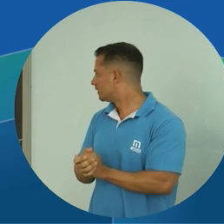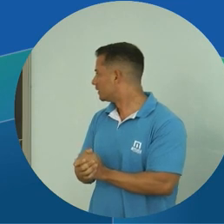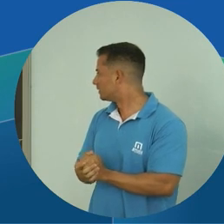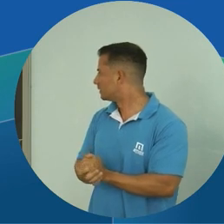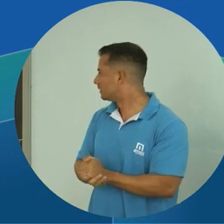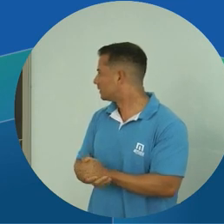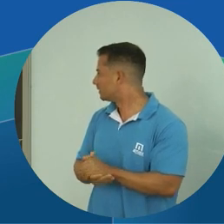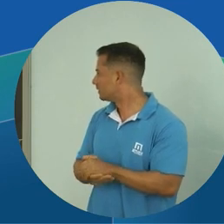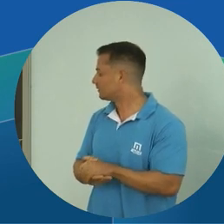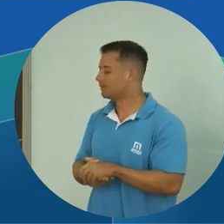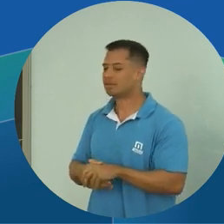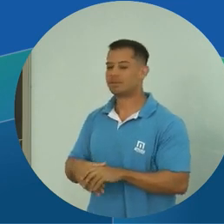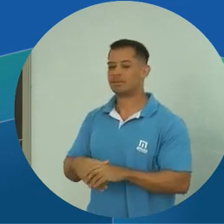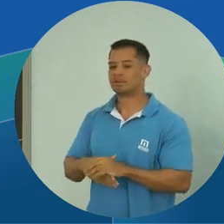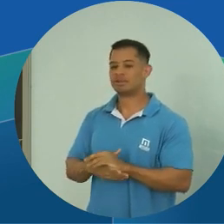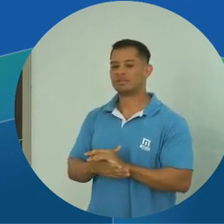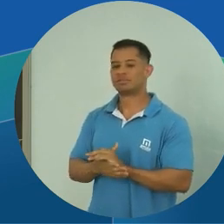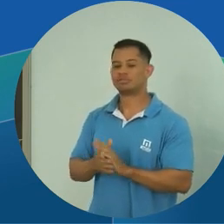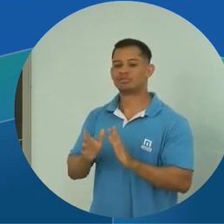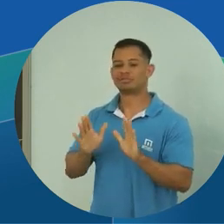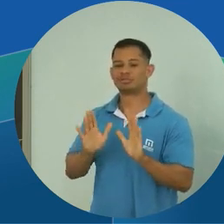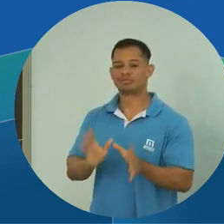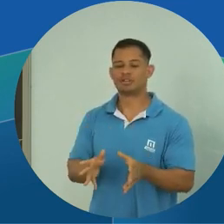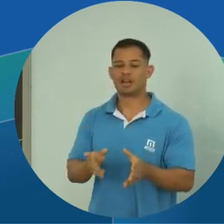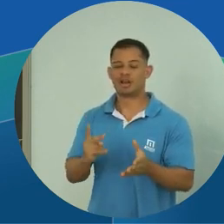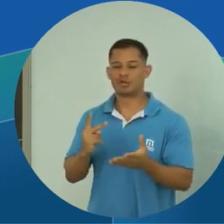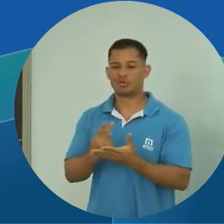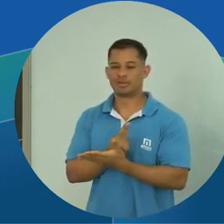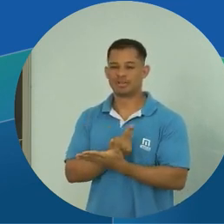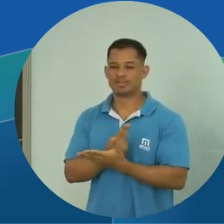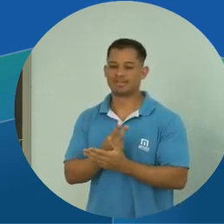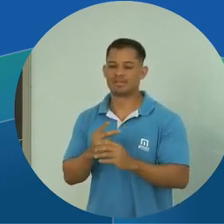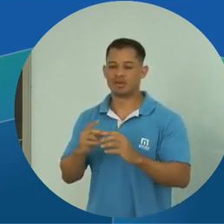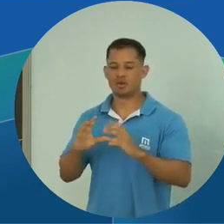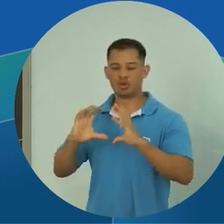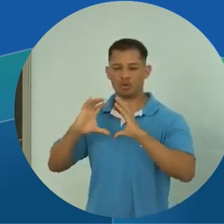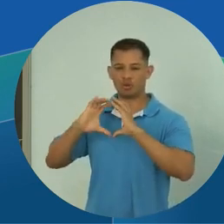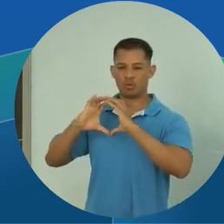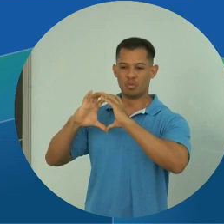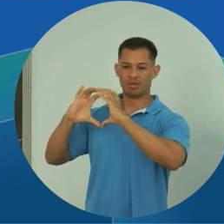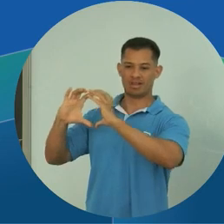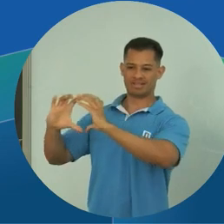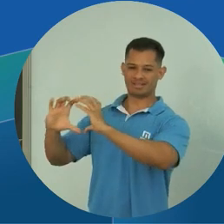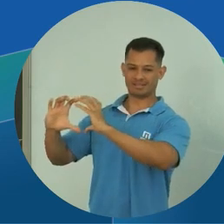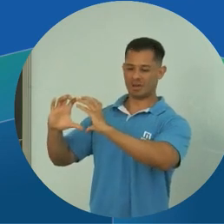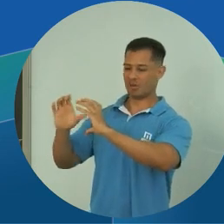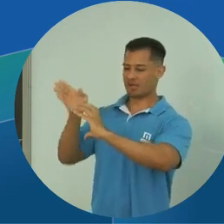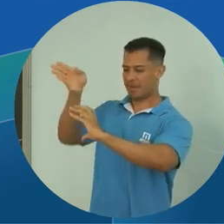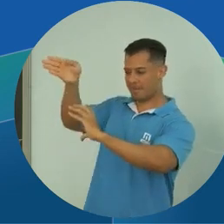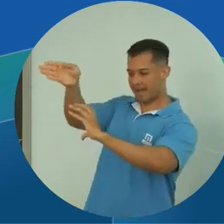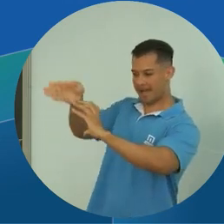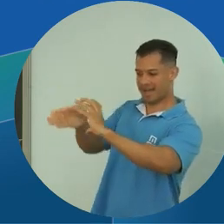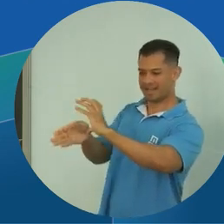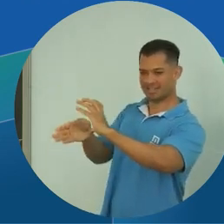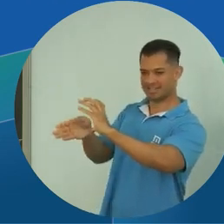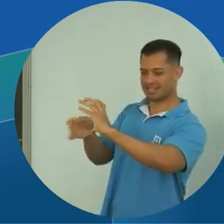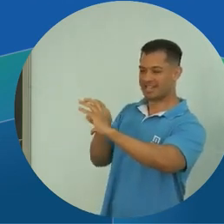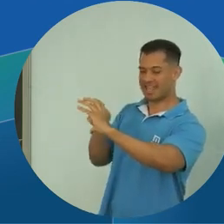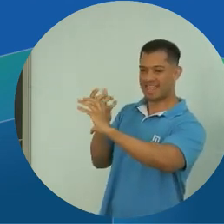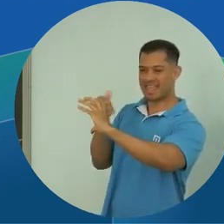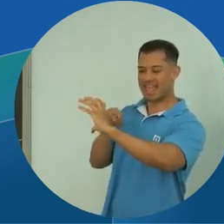Chegamos ao ponto, às vezes, numa situação de passar uma tubulação na crista da barragem para poder levar concreto de uma margem para